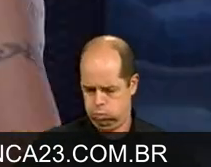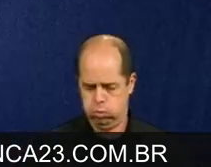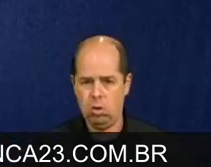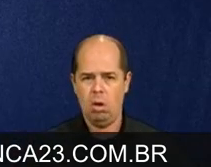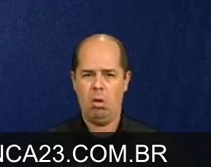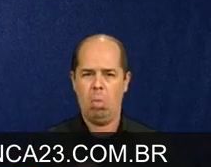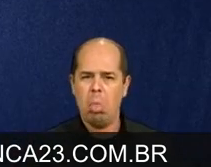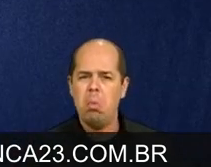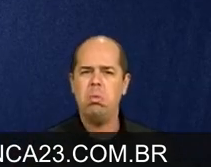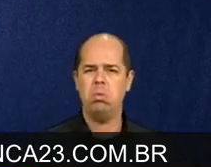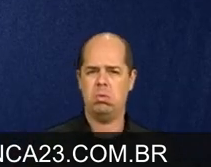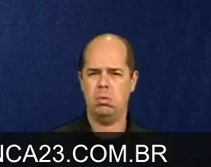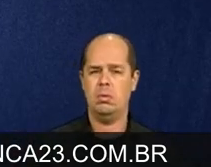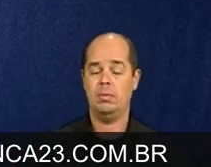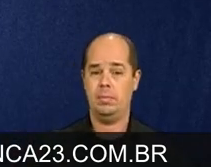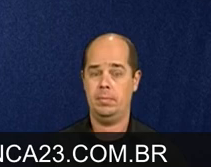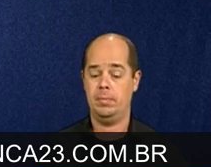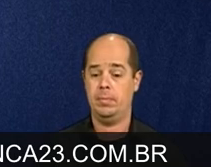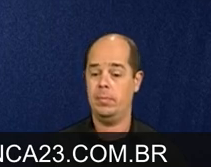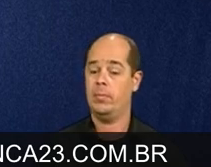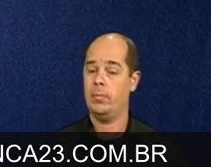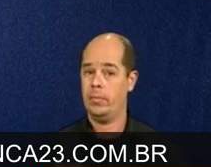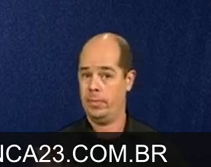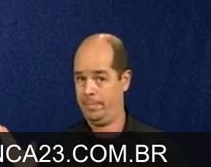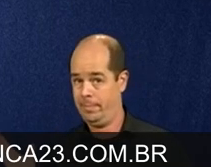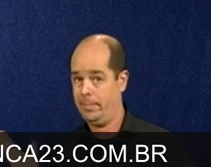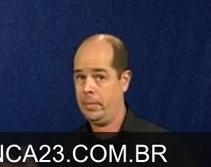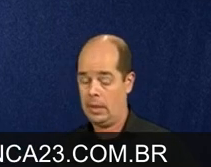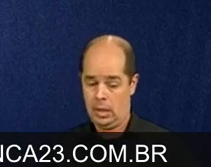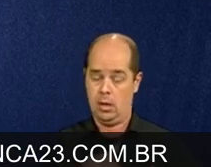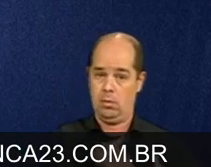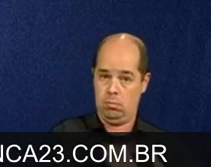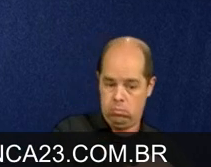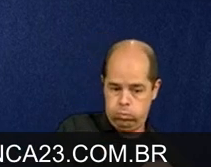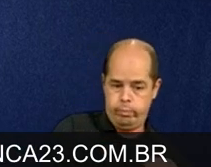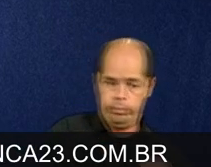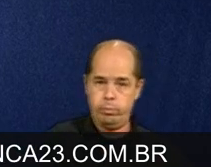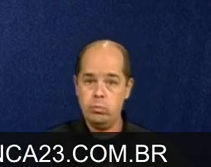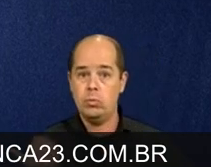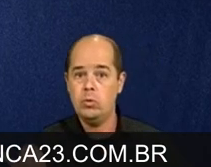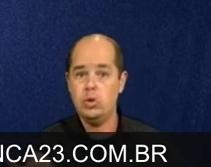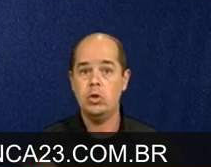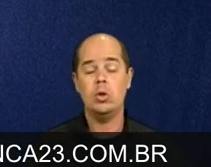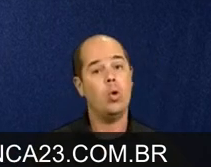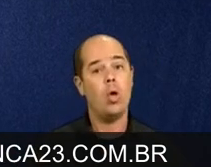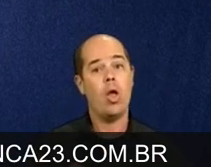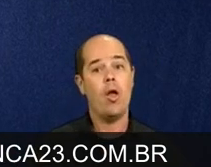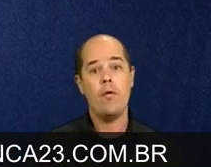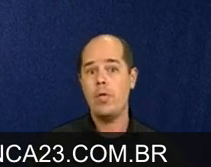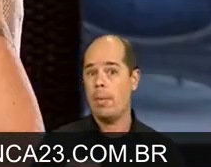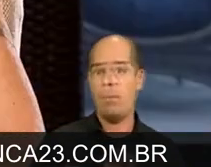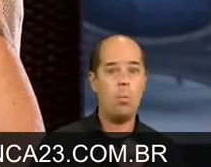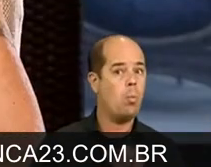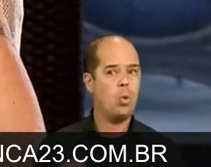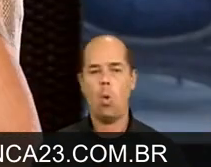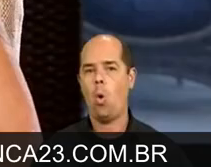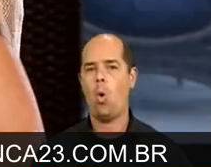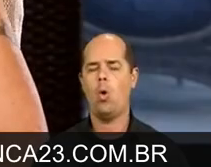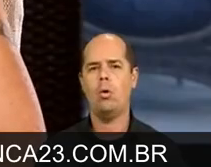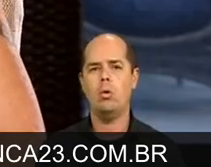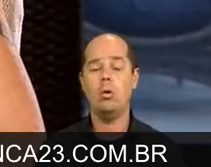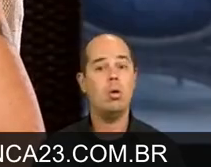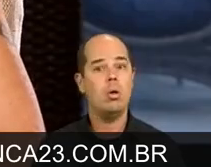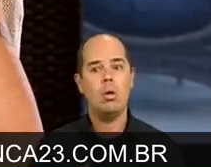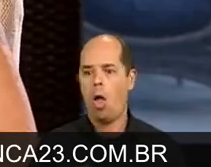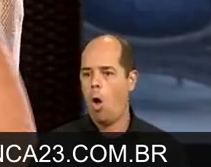diarreia. Yula retirou o silicone há 5 meses e conta que desde então a vida mudou completamente. Já corri